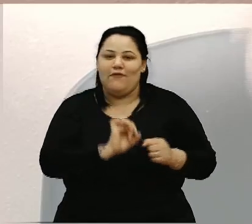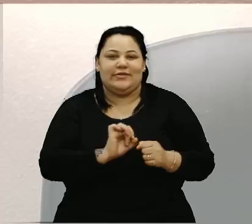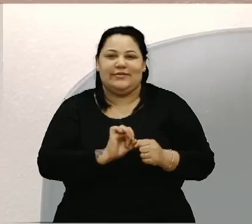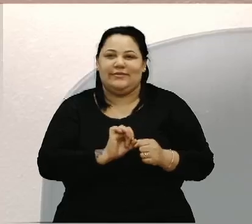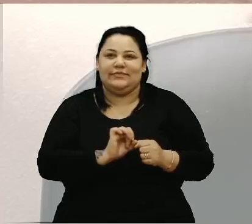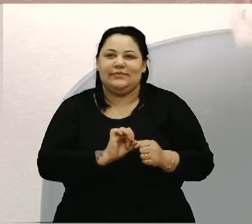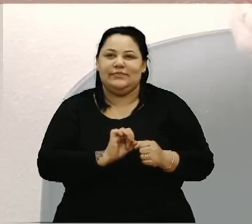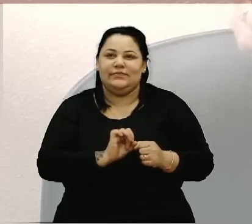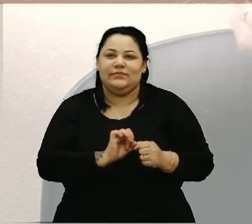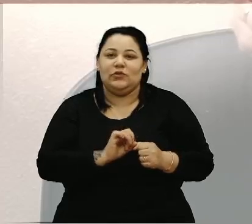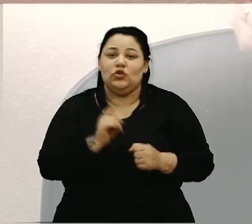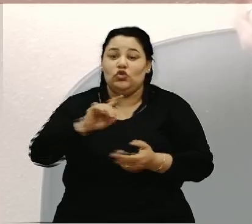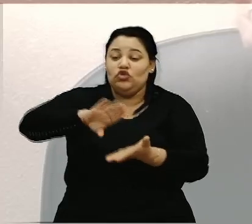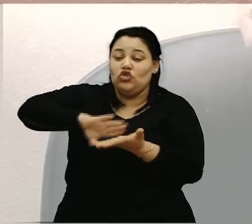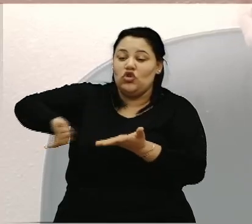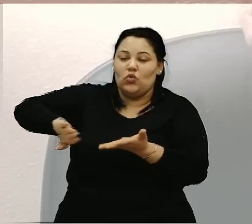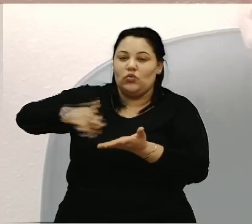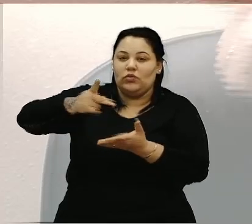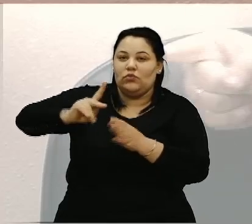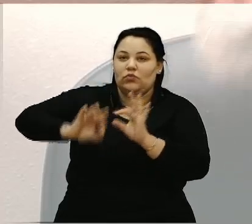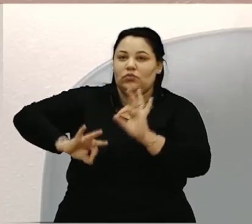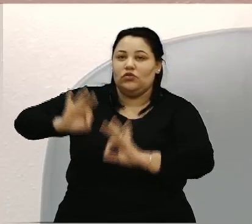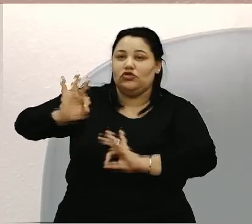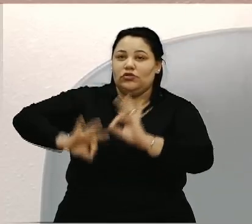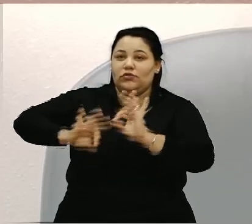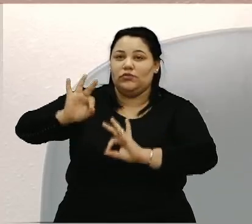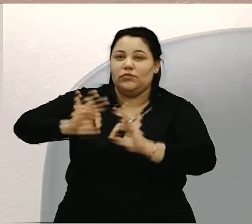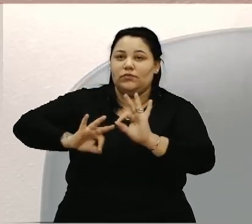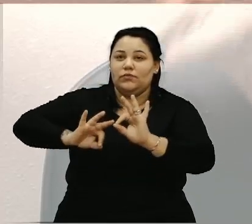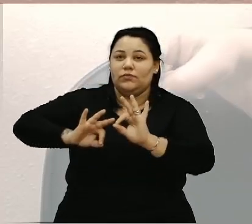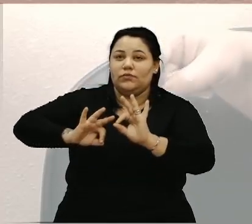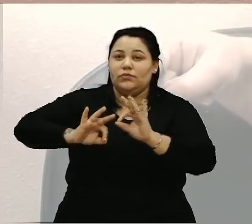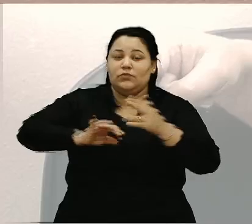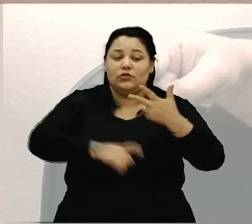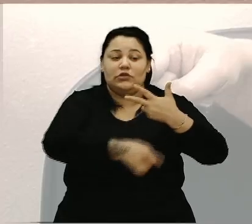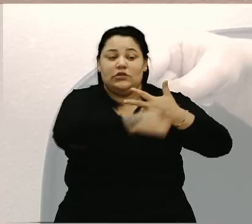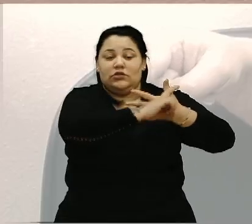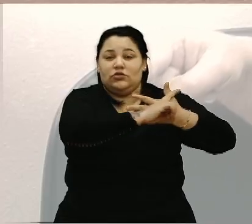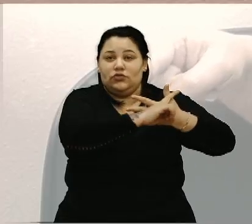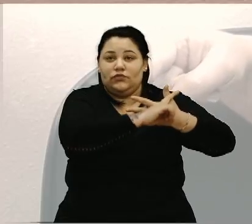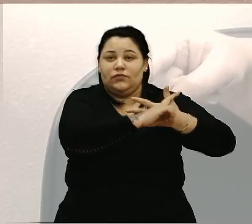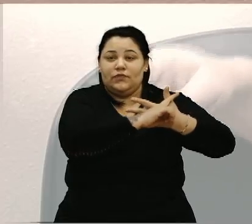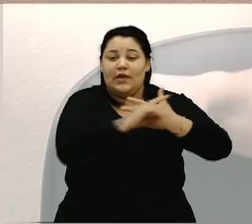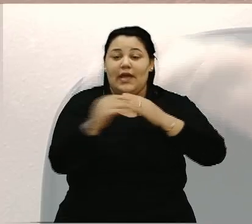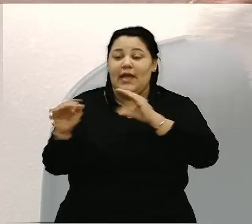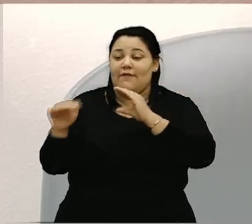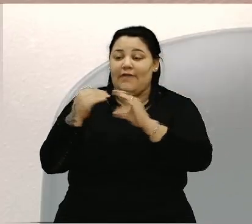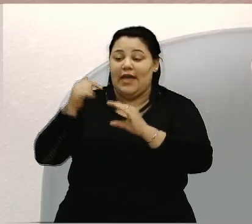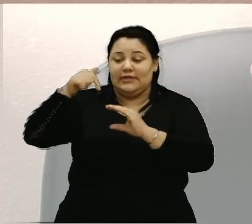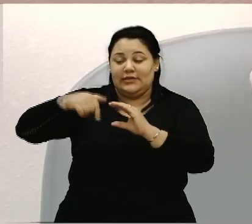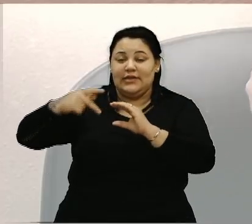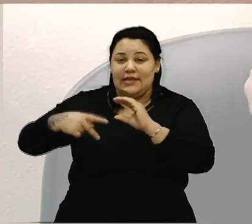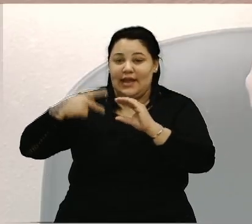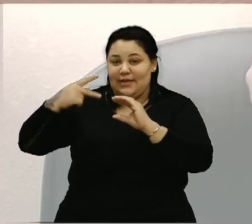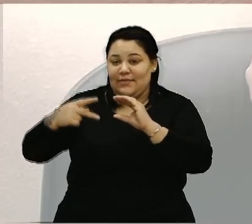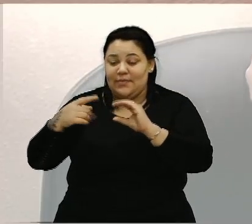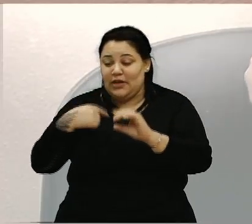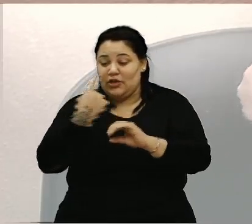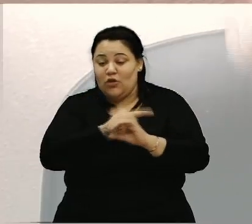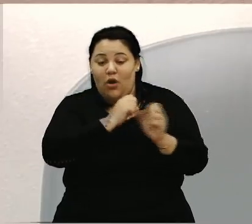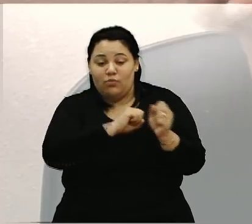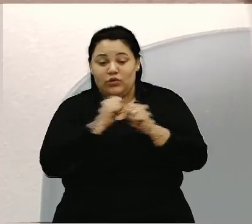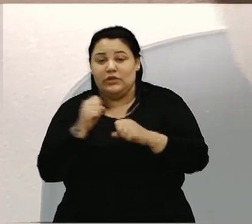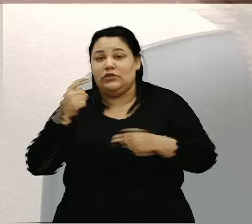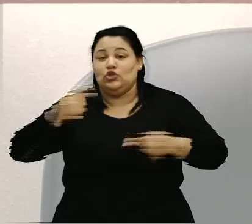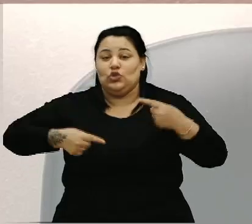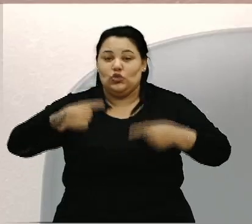senhor retirou o seu projeto, tá, para que o executivo lançasse para esta casa, para que nós pudéssemos discutir,